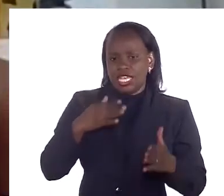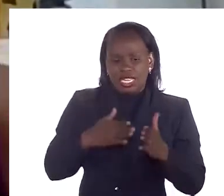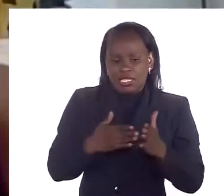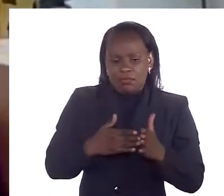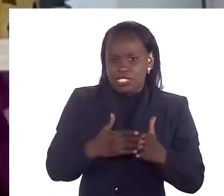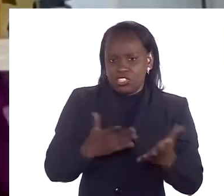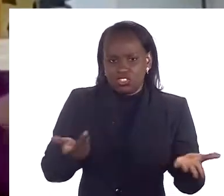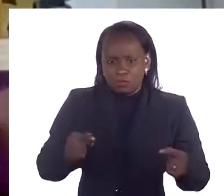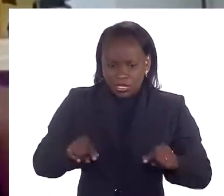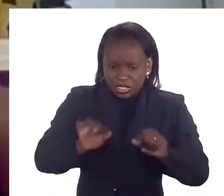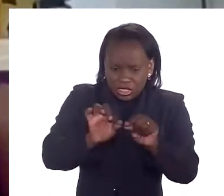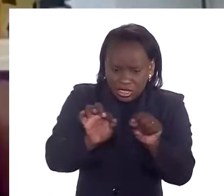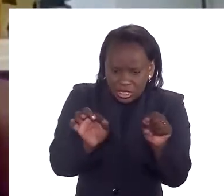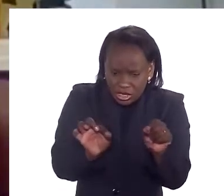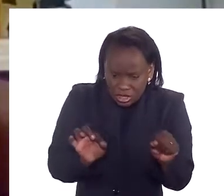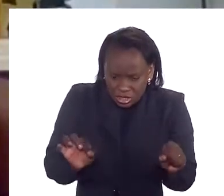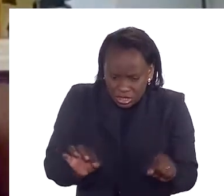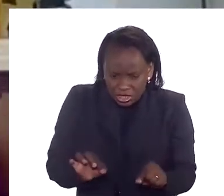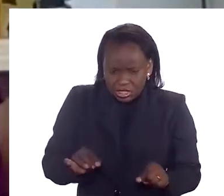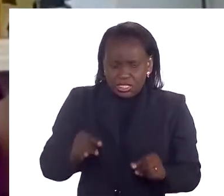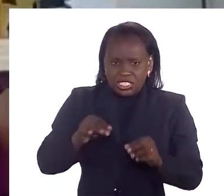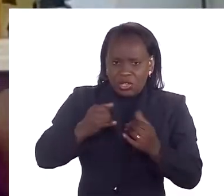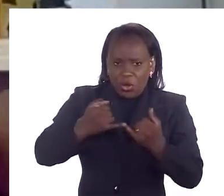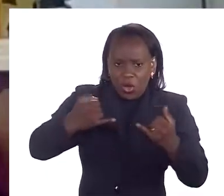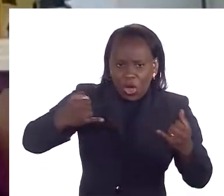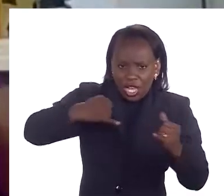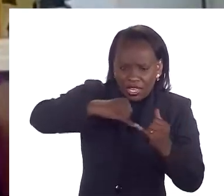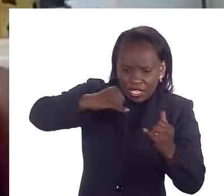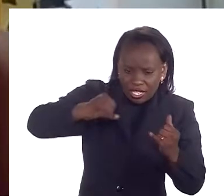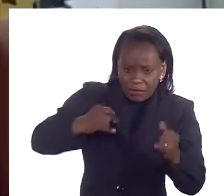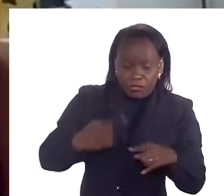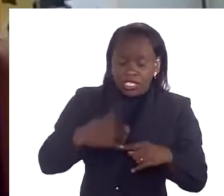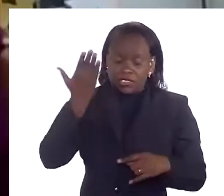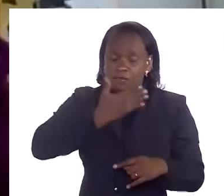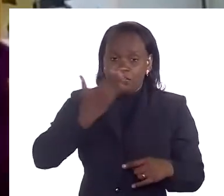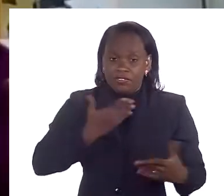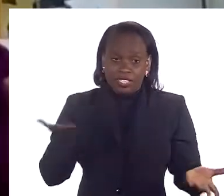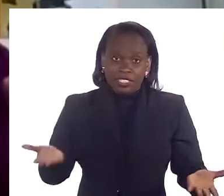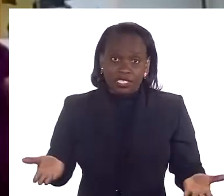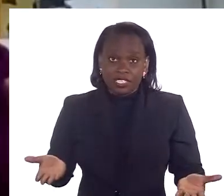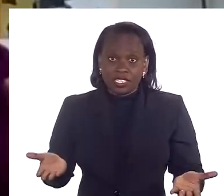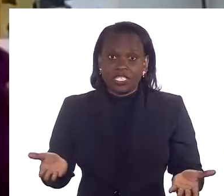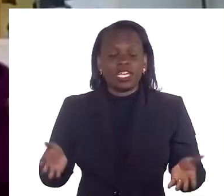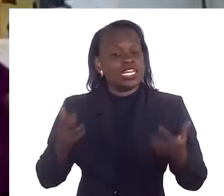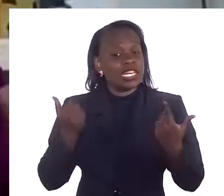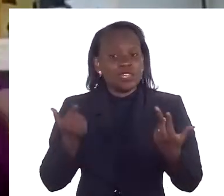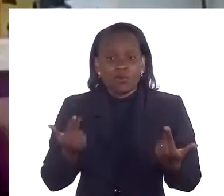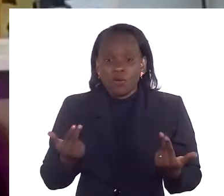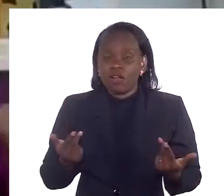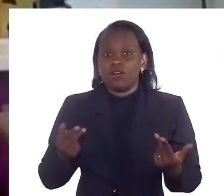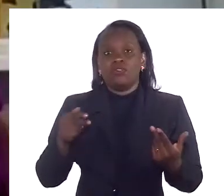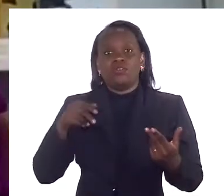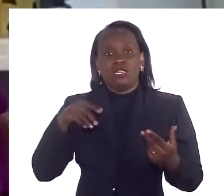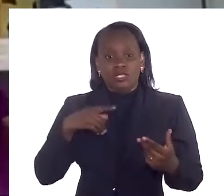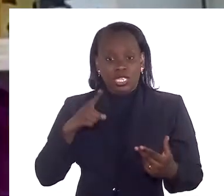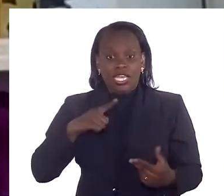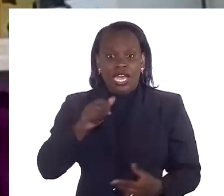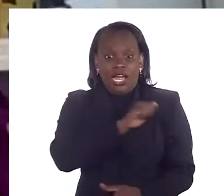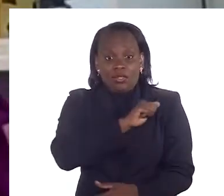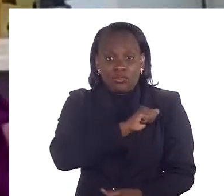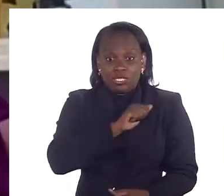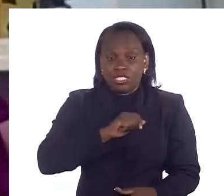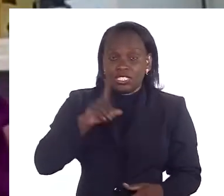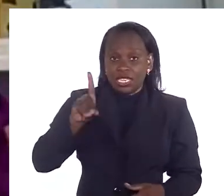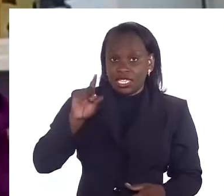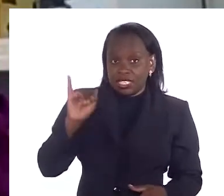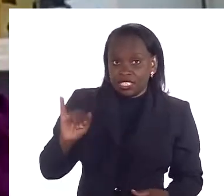pintar sem limite se eu não colocar uma barreira, um barbante, porque ela não vai conseguir ver a tinta, né, do limite. É a mesma coisa quando a gente tem um